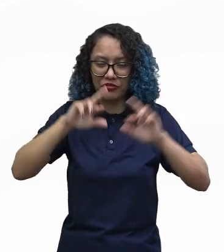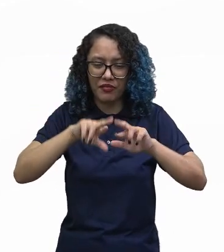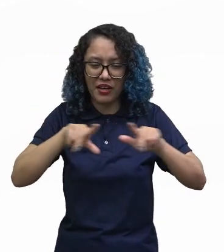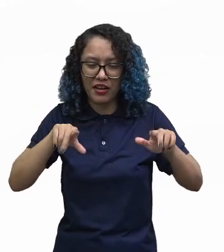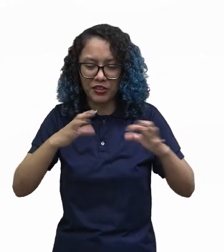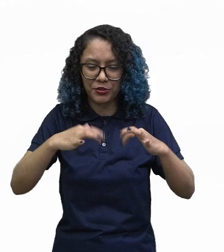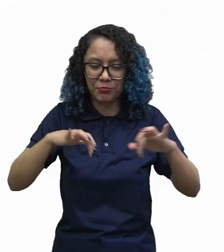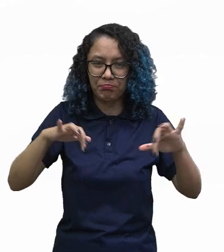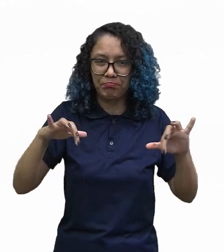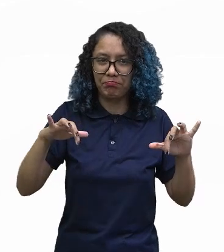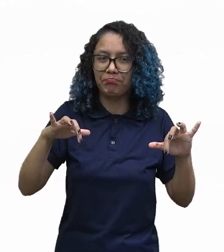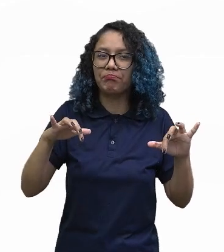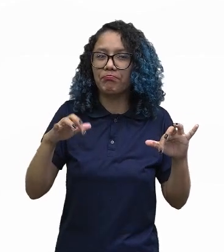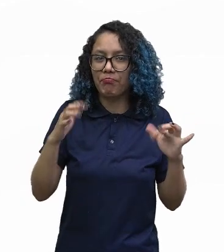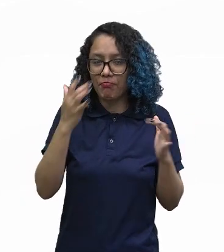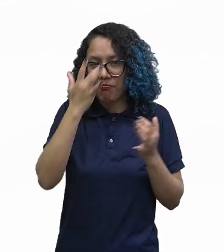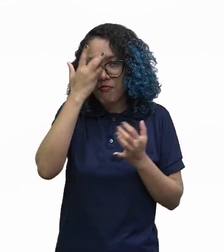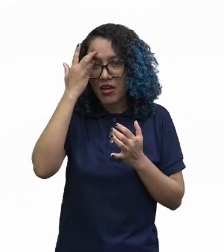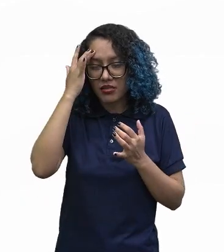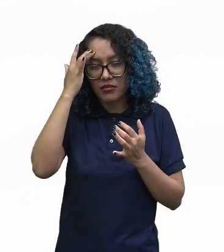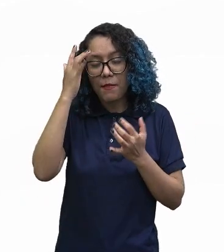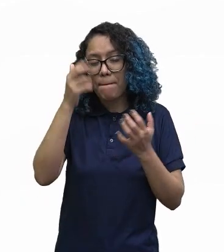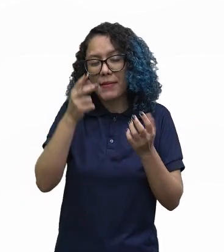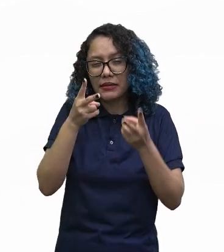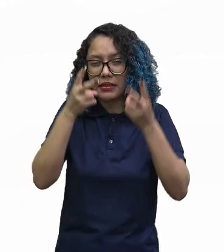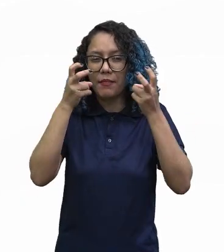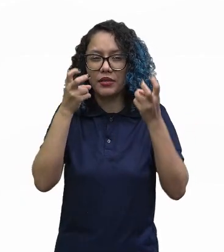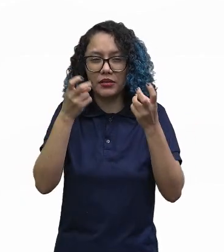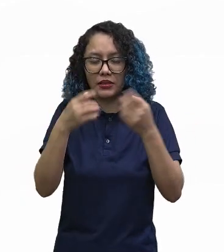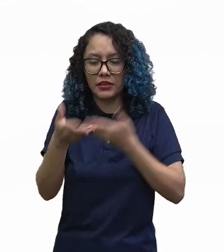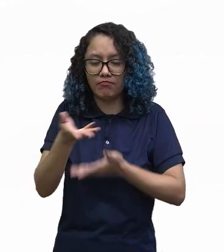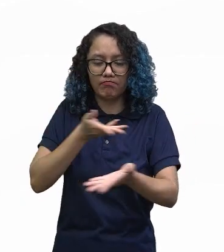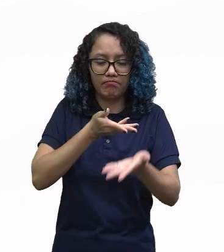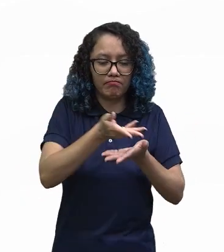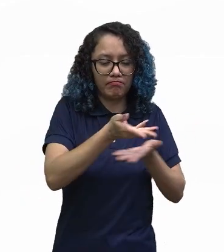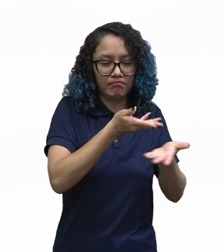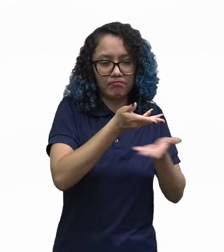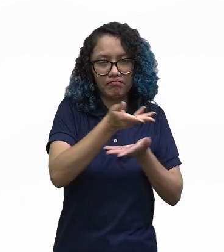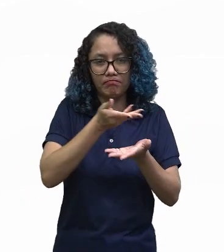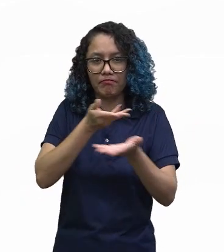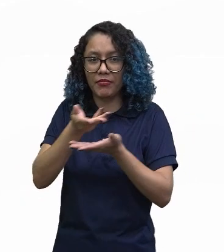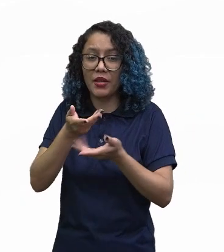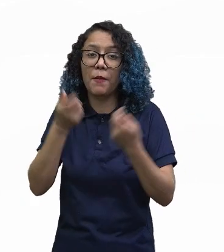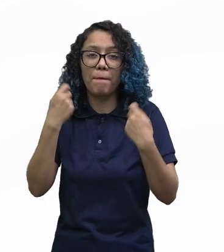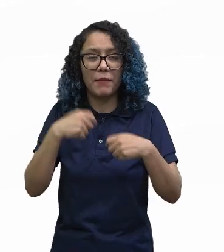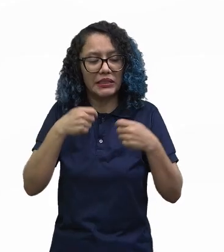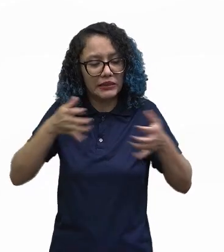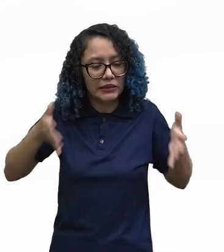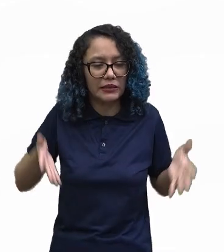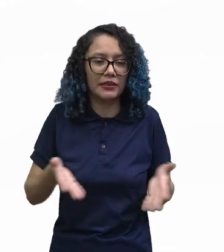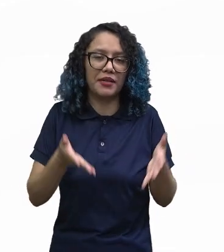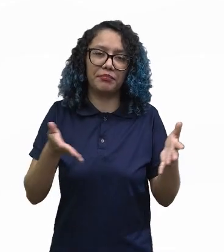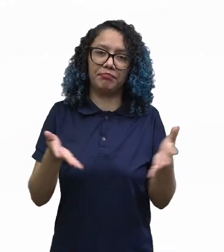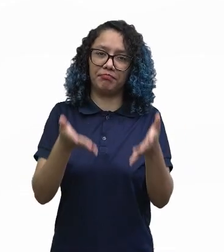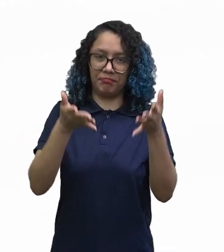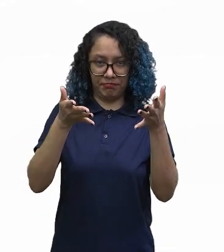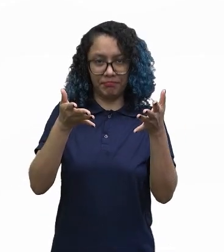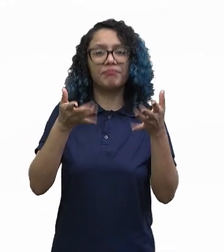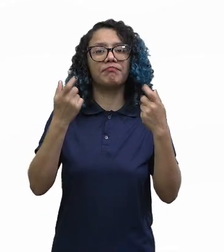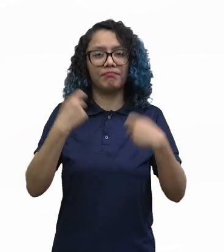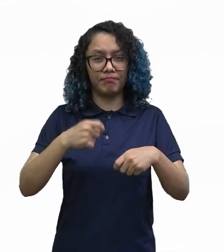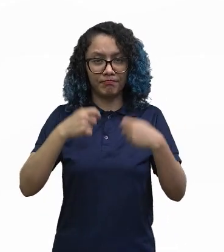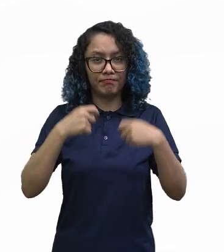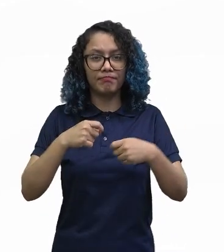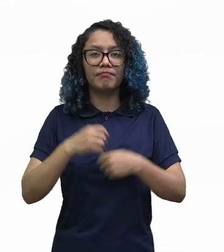percebe-se que esse diálogo entre culturas diferentes, ele, né, precisa ser encorajado. Então,